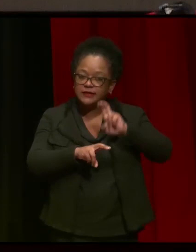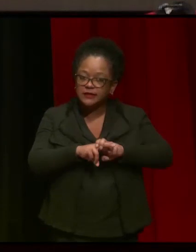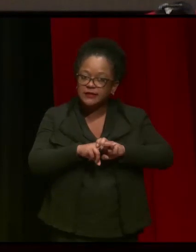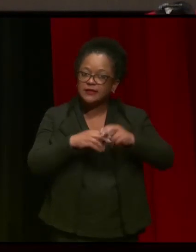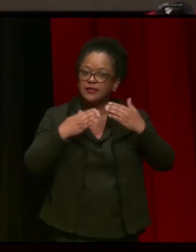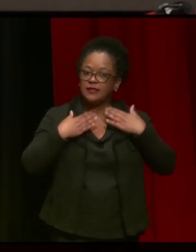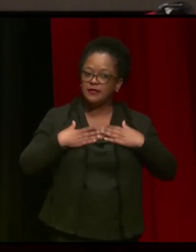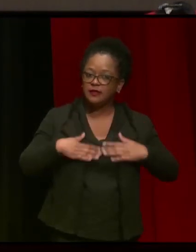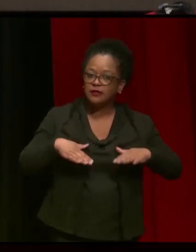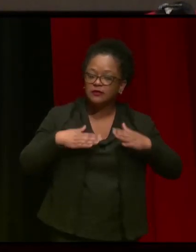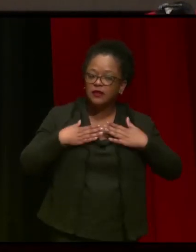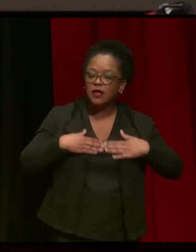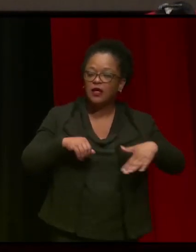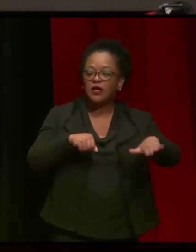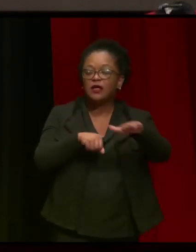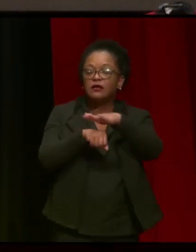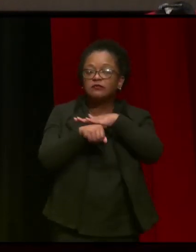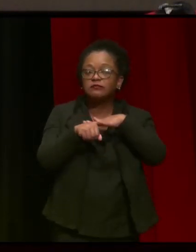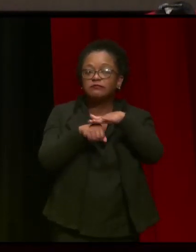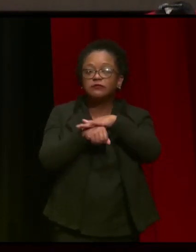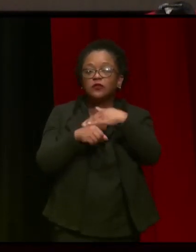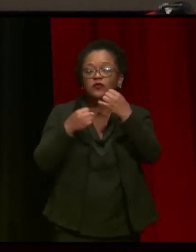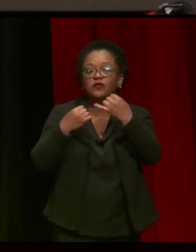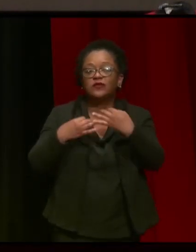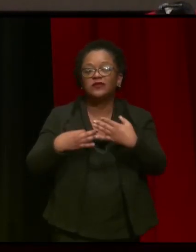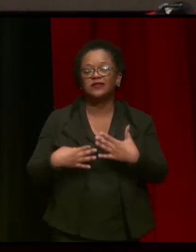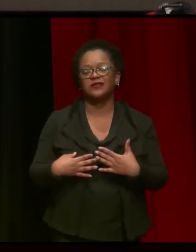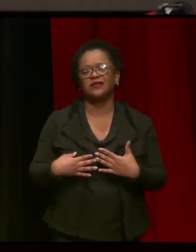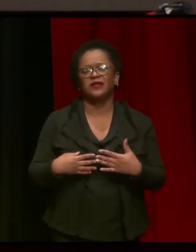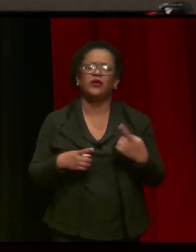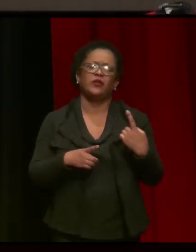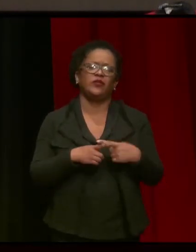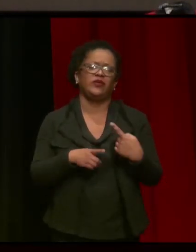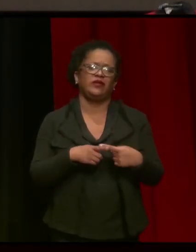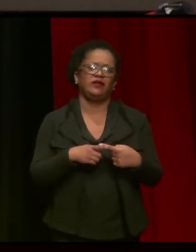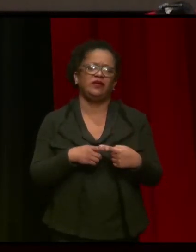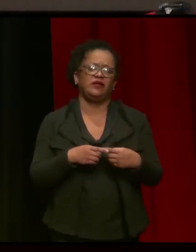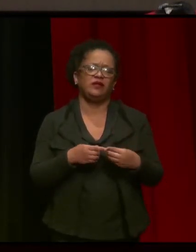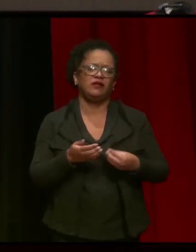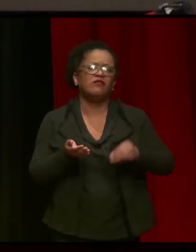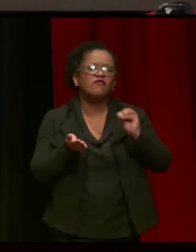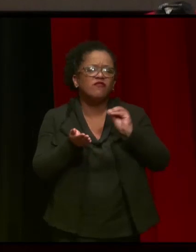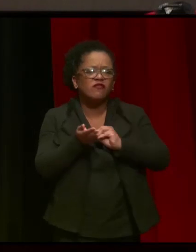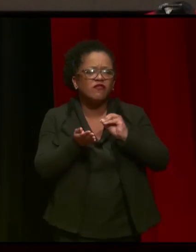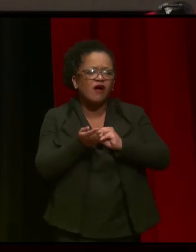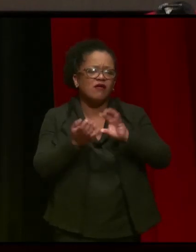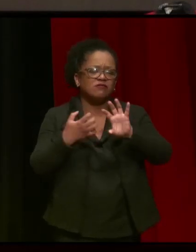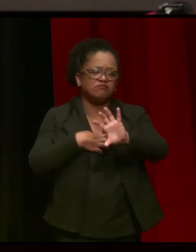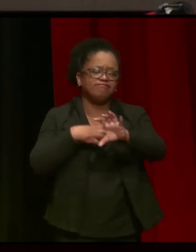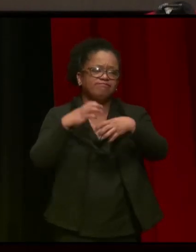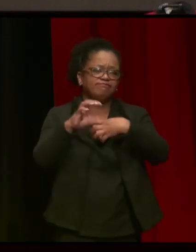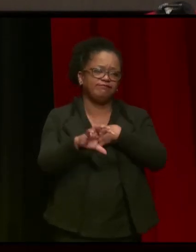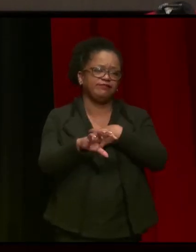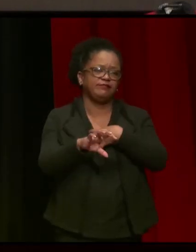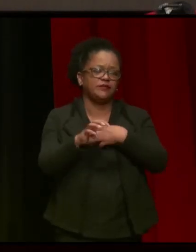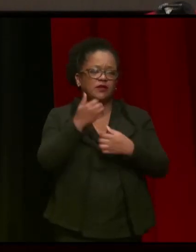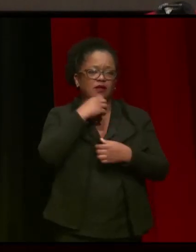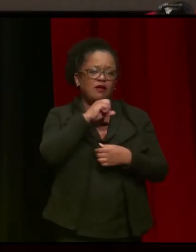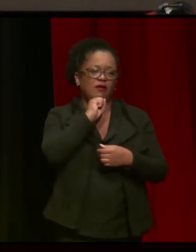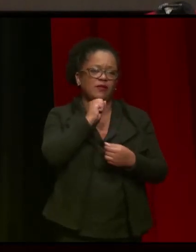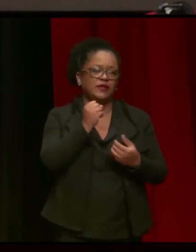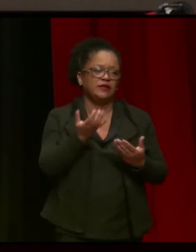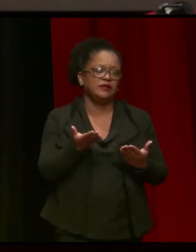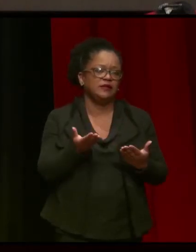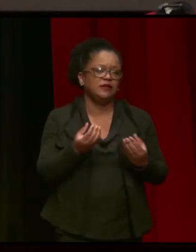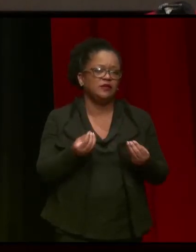perguntas. Porque isso é uma falta de sensibilidade. Eu não estou dizendo que, de fato, o pastor, acho que